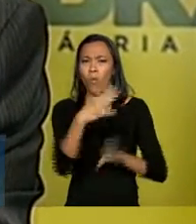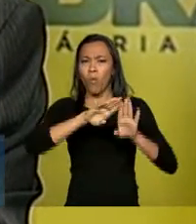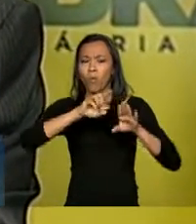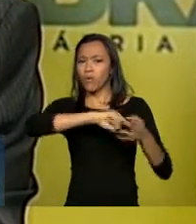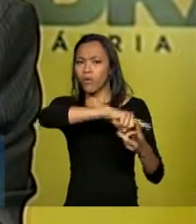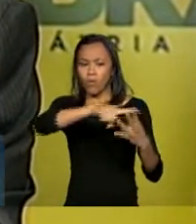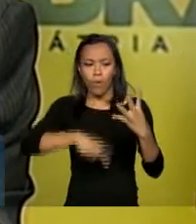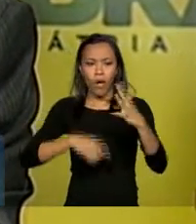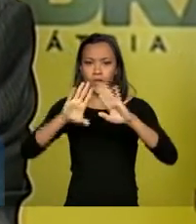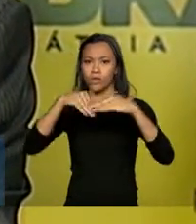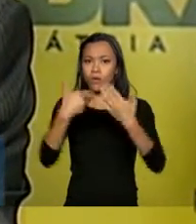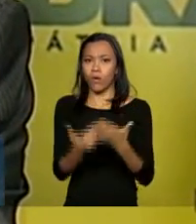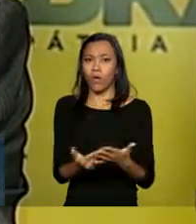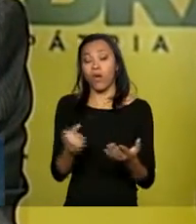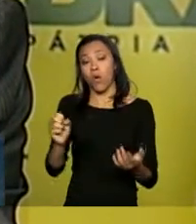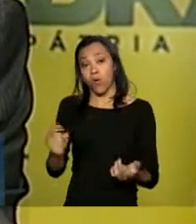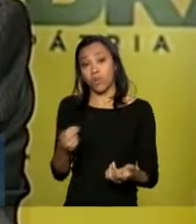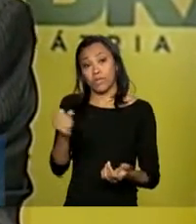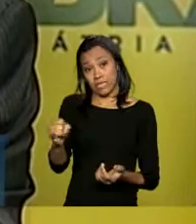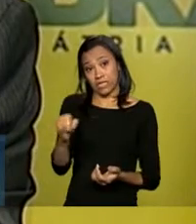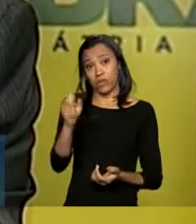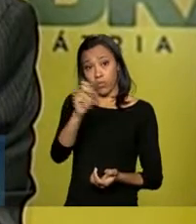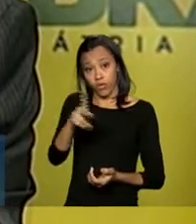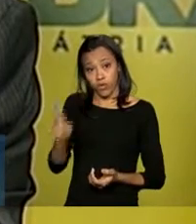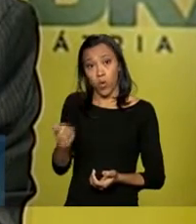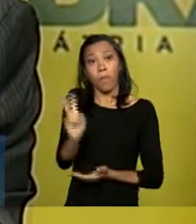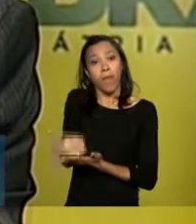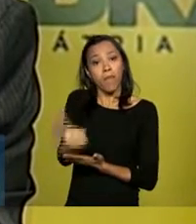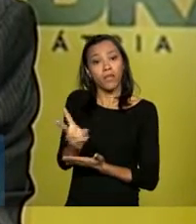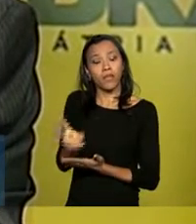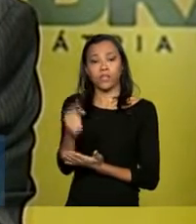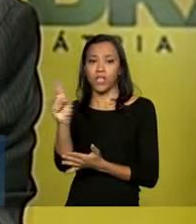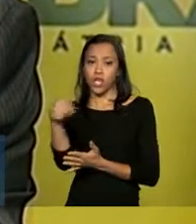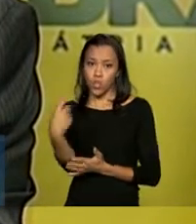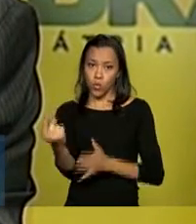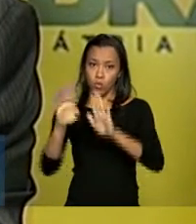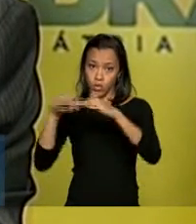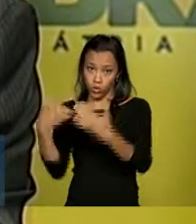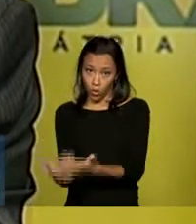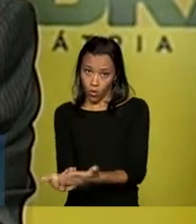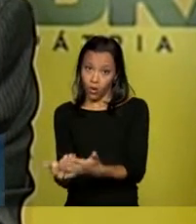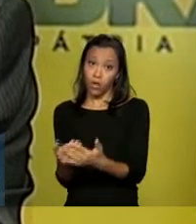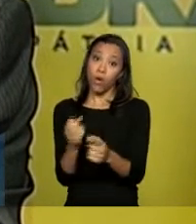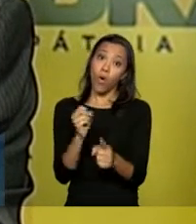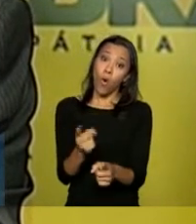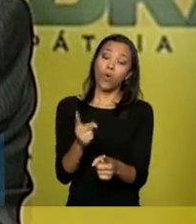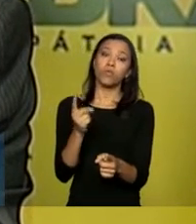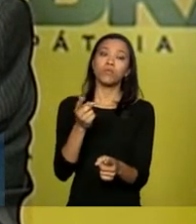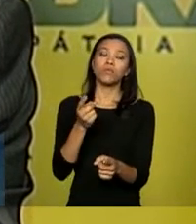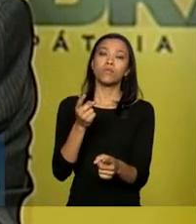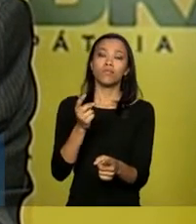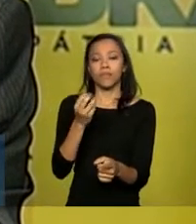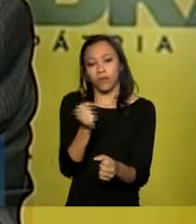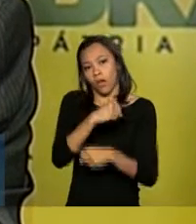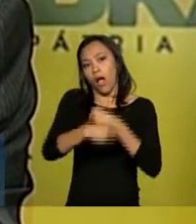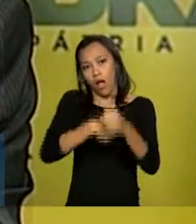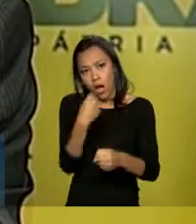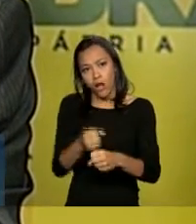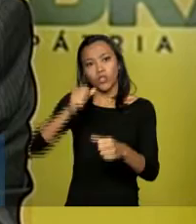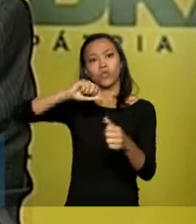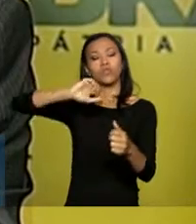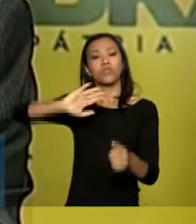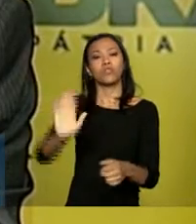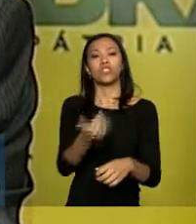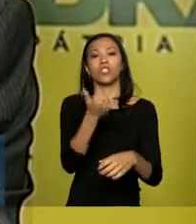permanecer estável ao longo dos anos numa escola, o resultado vai ser melhor do que se houver uma renovação todo ano ou, pior ainda,